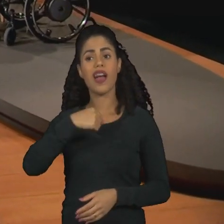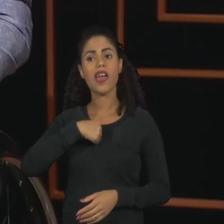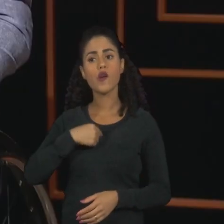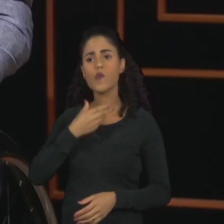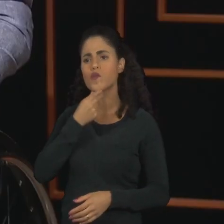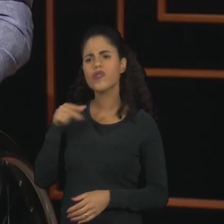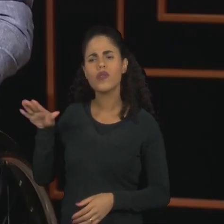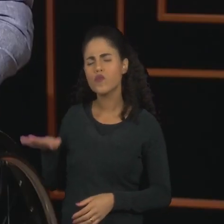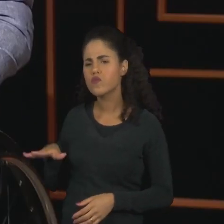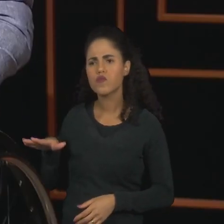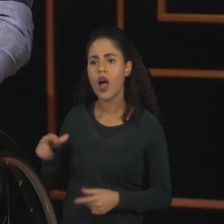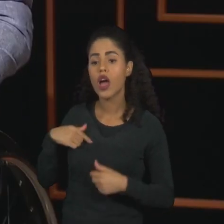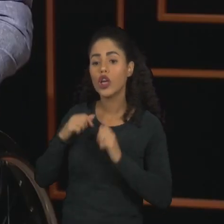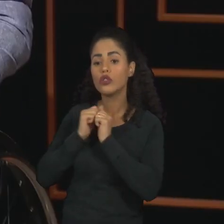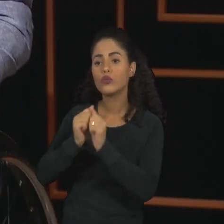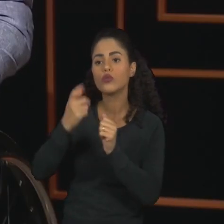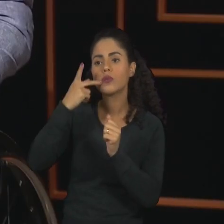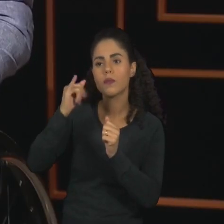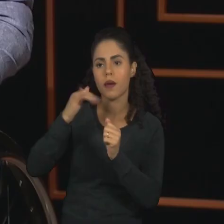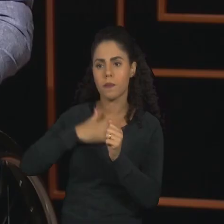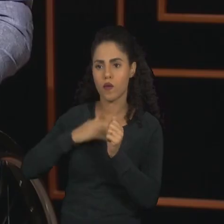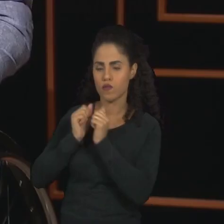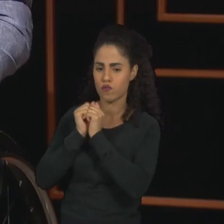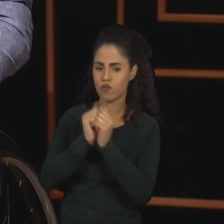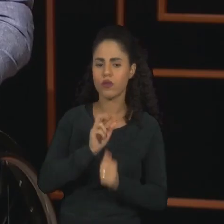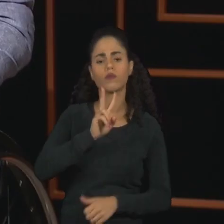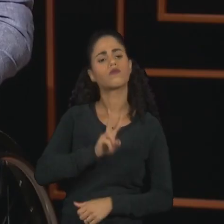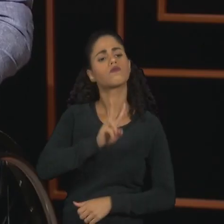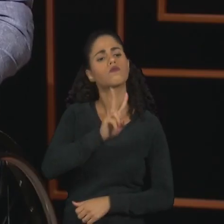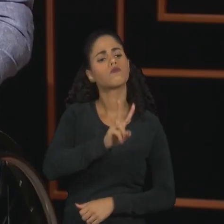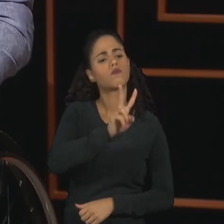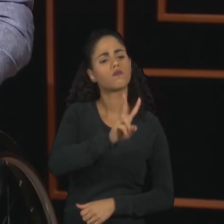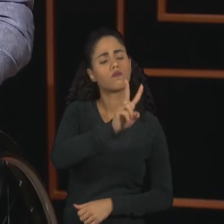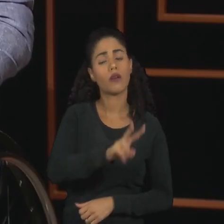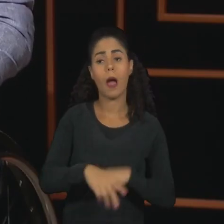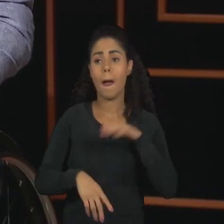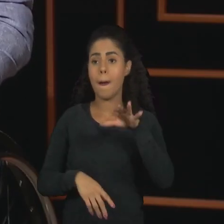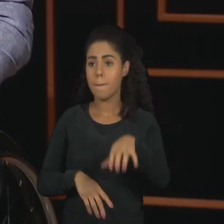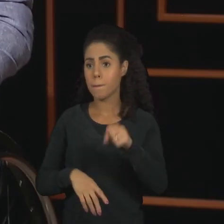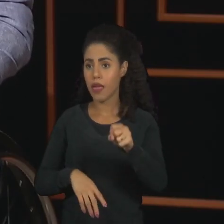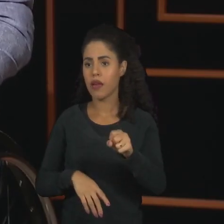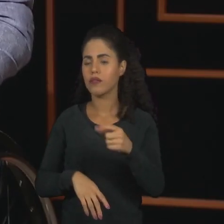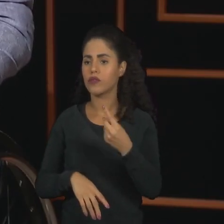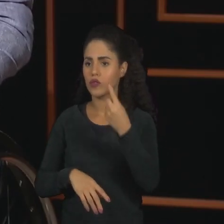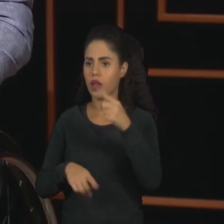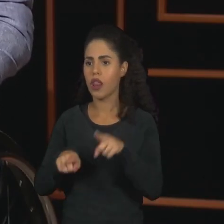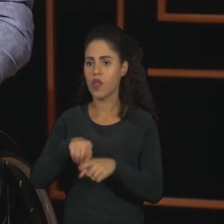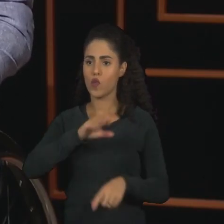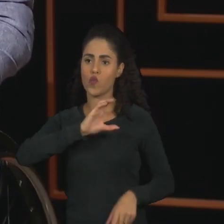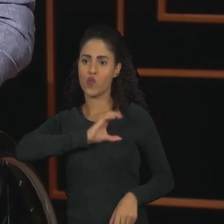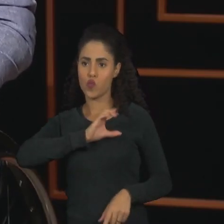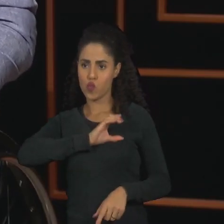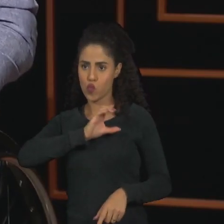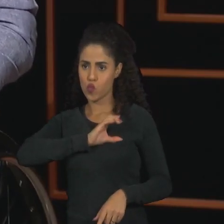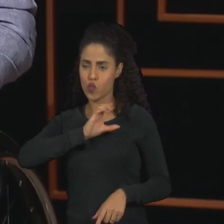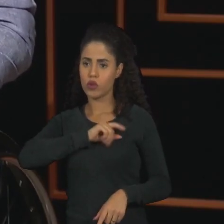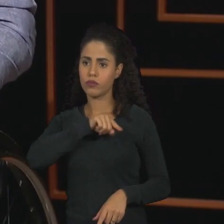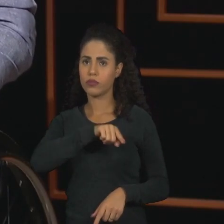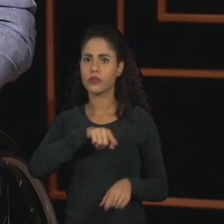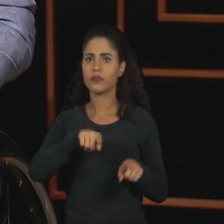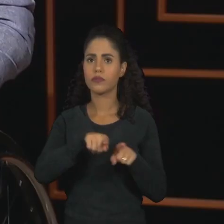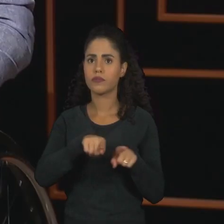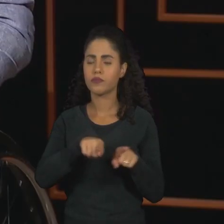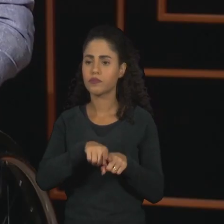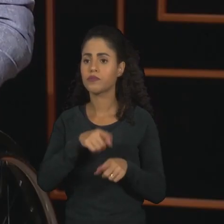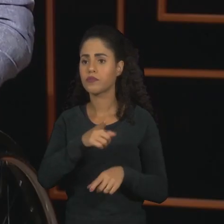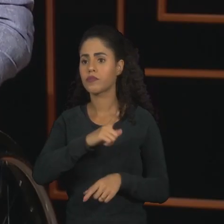eu ia com meu pai, ele pegava uma catraia ali no Corinthians, no negócio